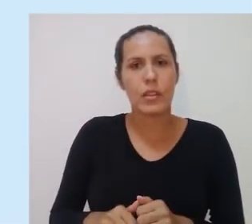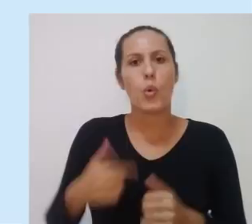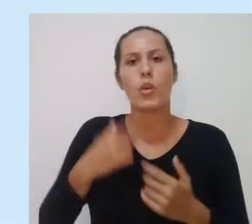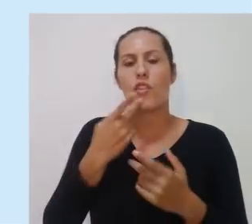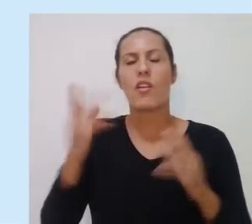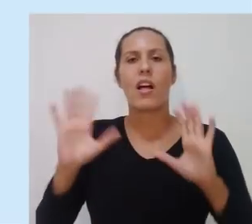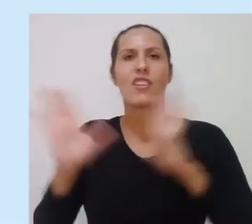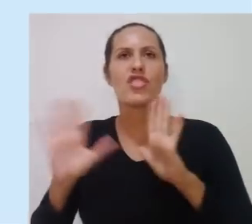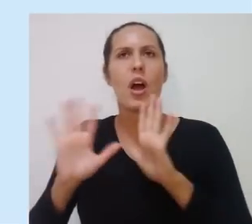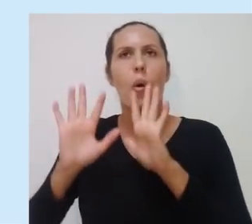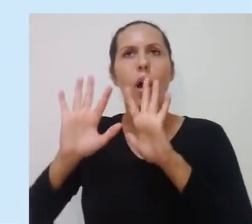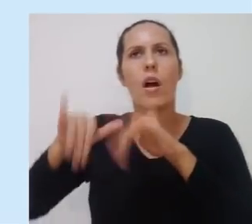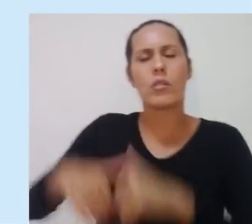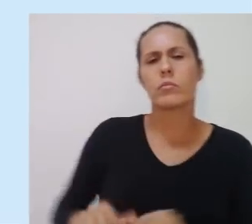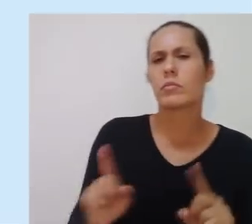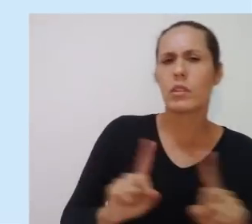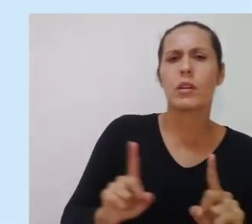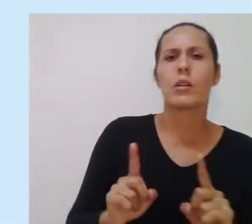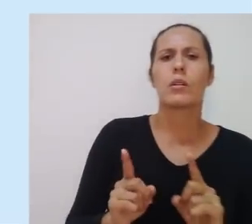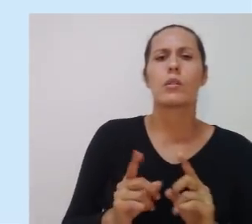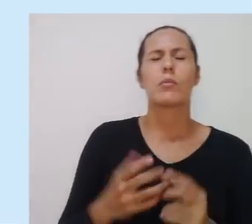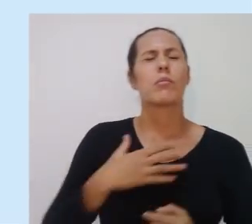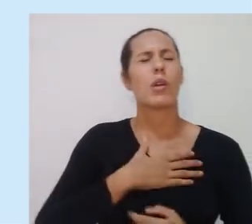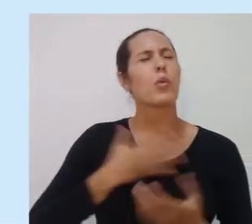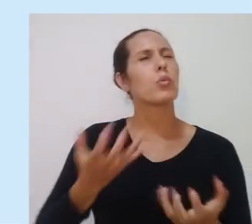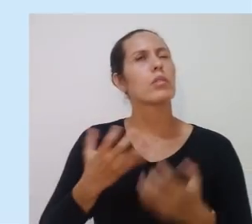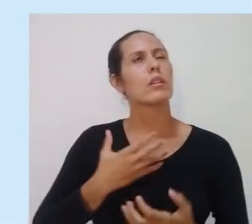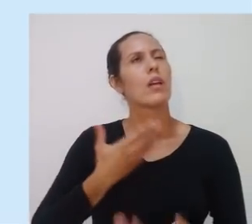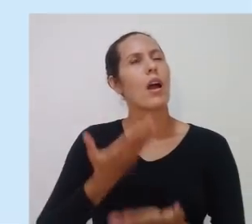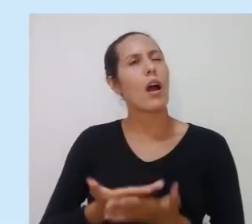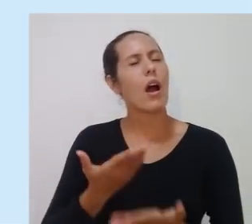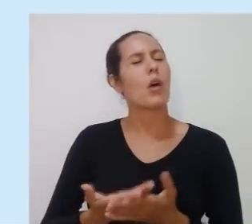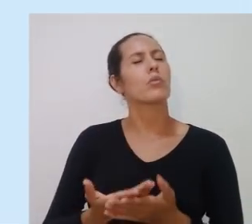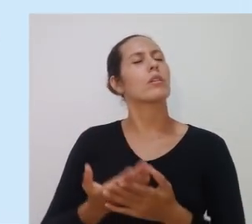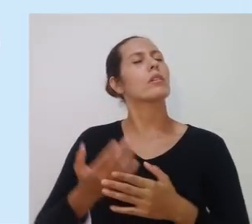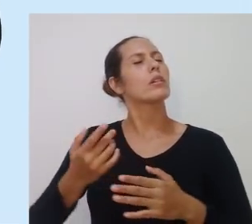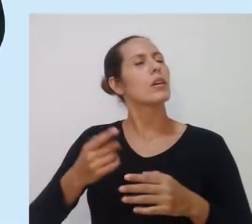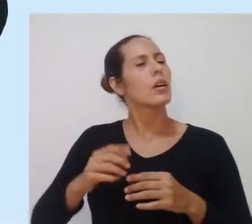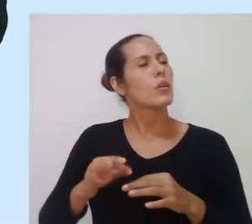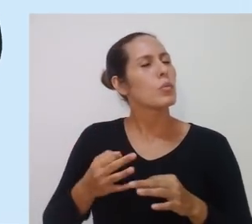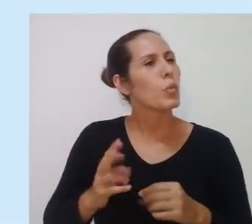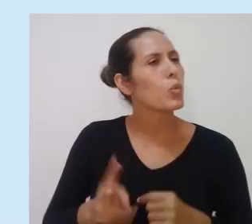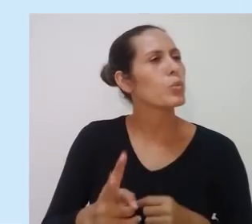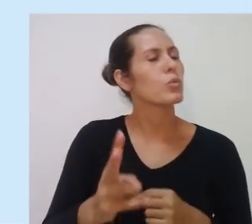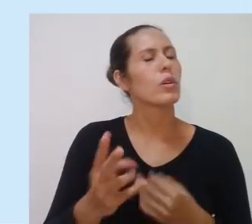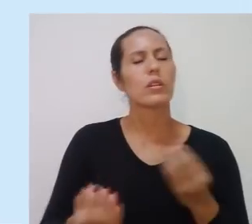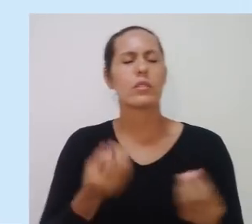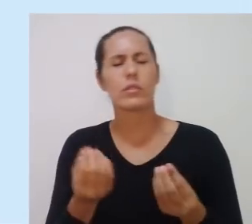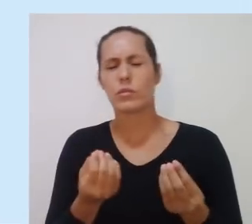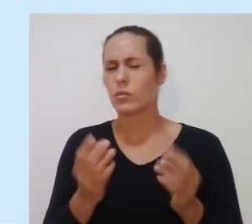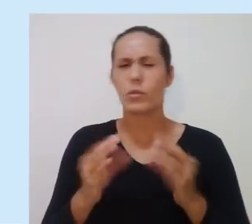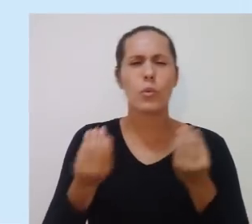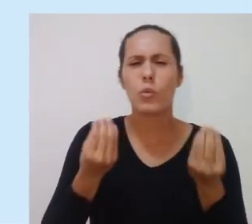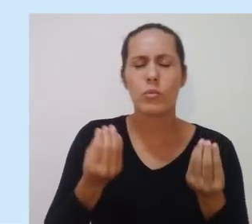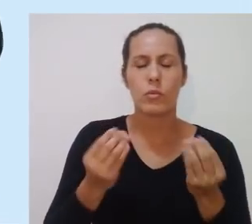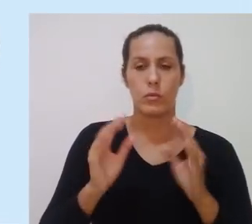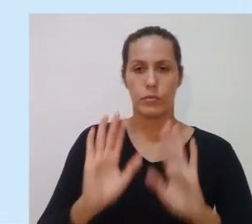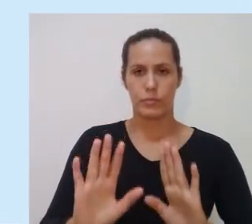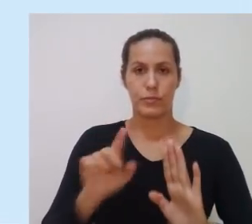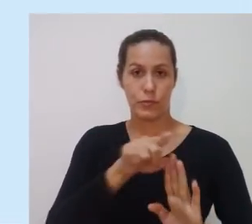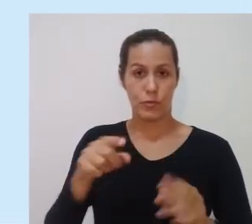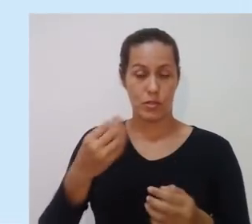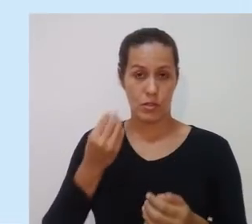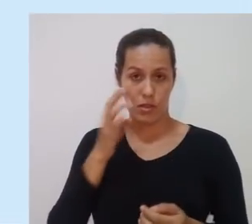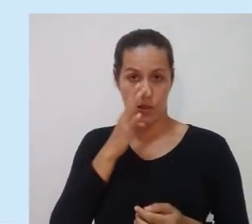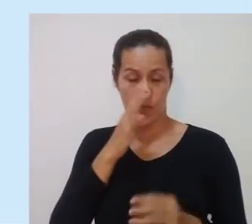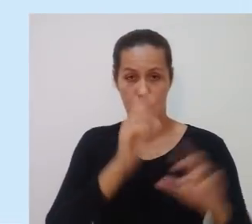não acabasse quando eu desse um tchau. Eu gostaria que essa aula permanecesse um pouco mais. Como, professor? O que é que você quer dizer